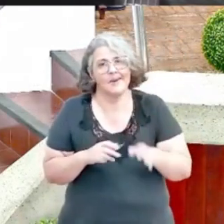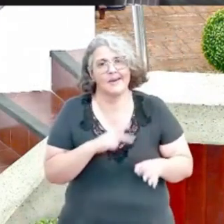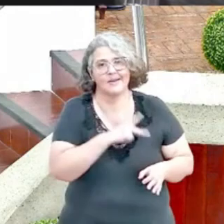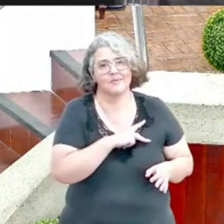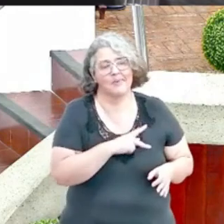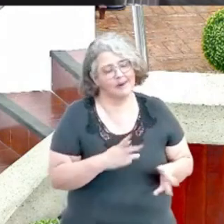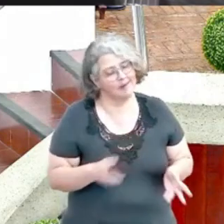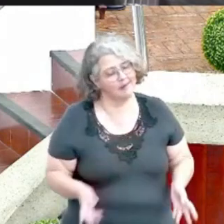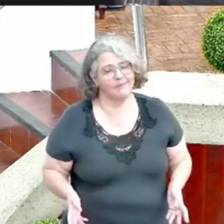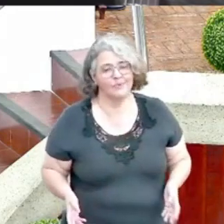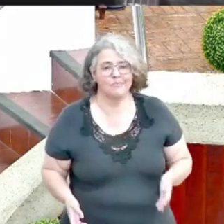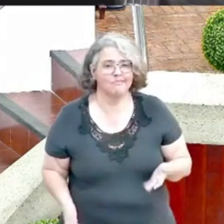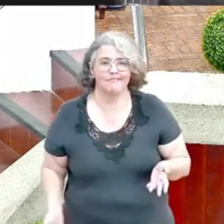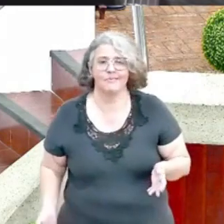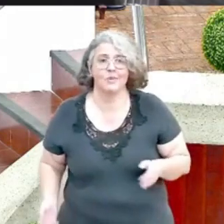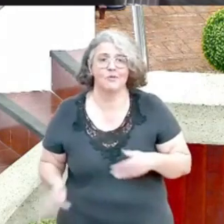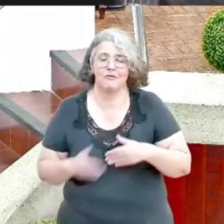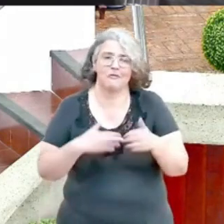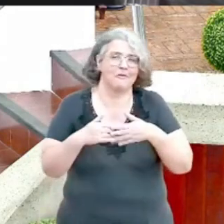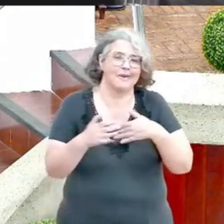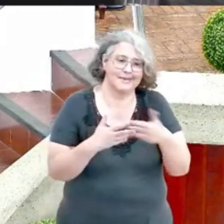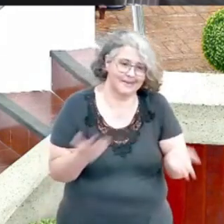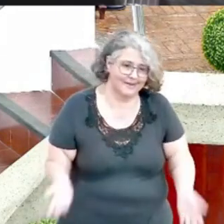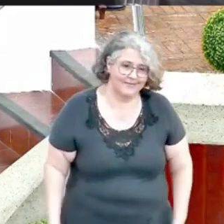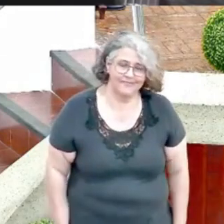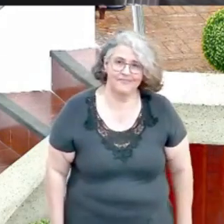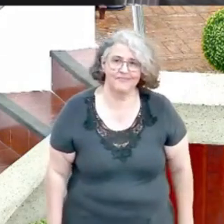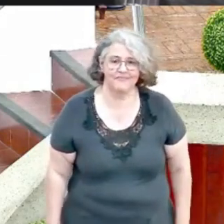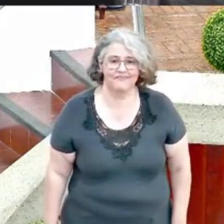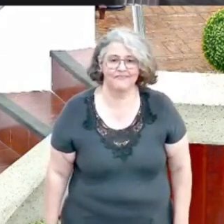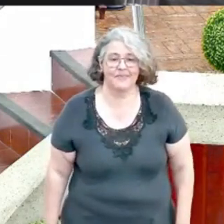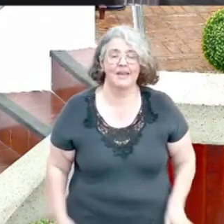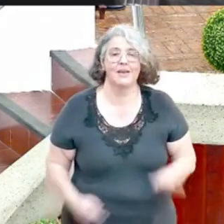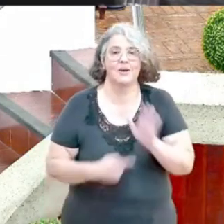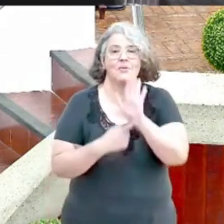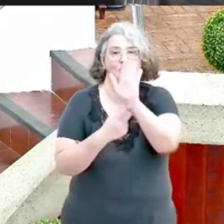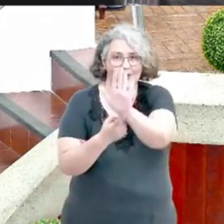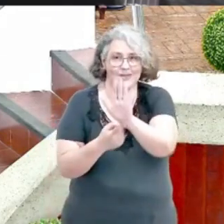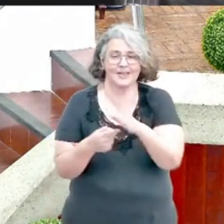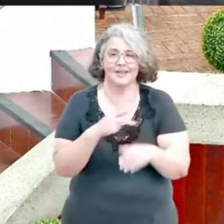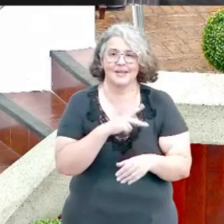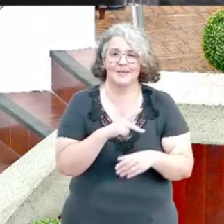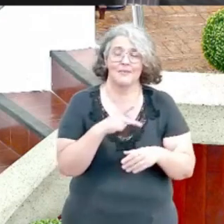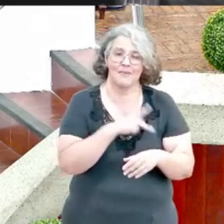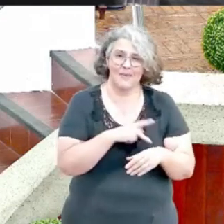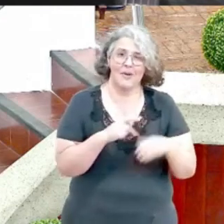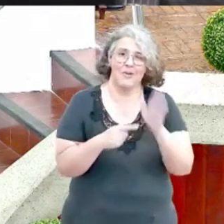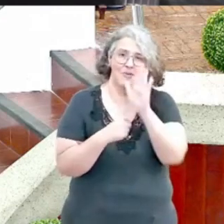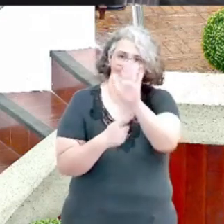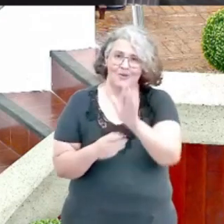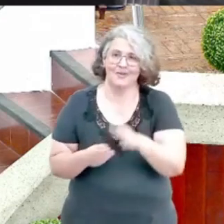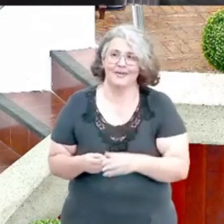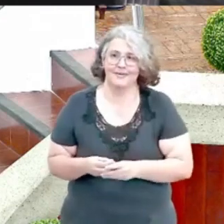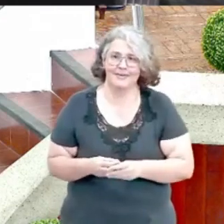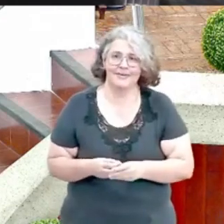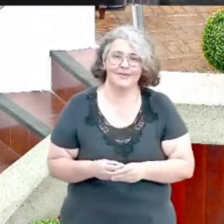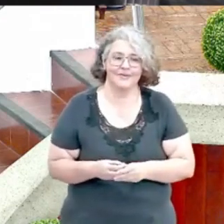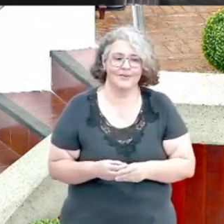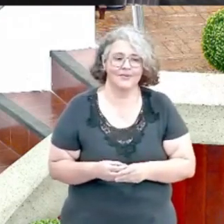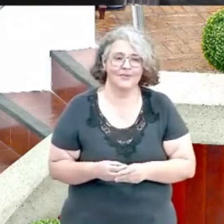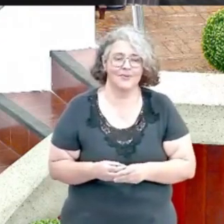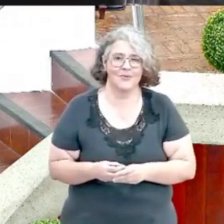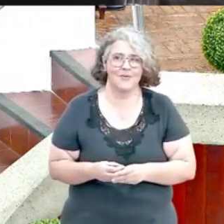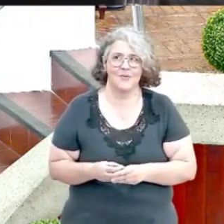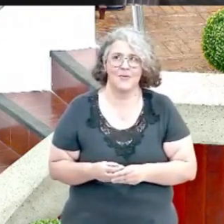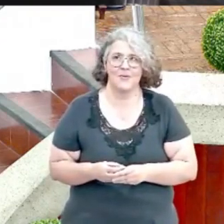prática. Certamente o apóstolo Paulo está mostrando aqui como as forças das trevas se opõem às forças da